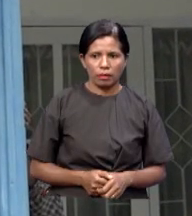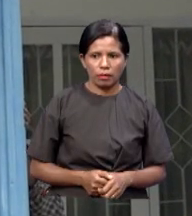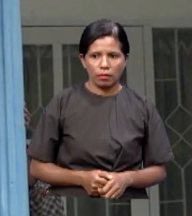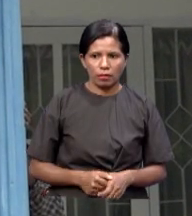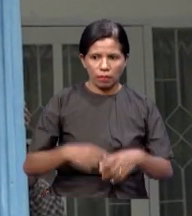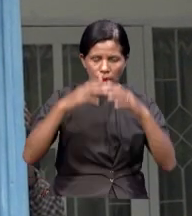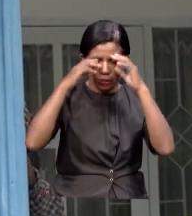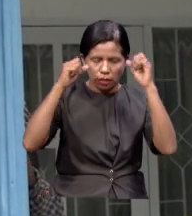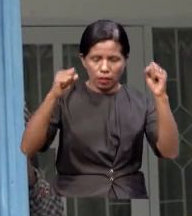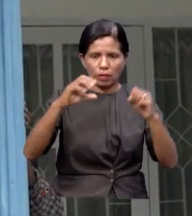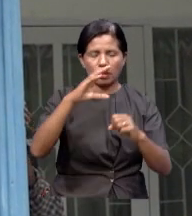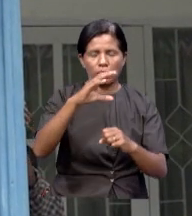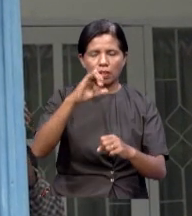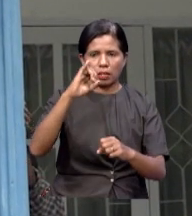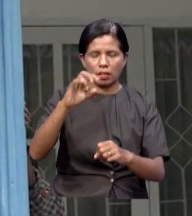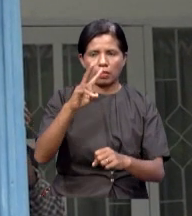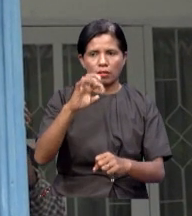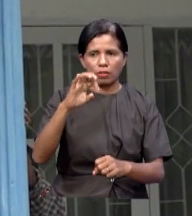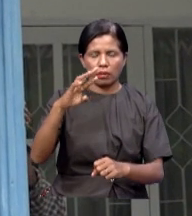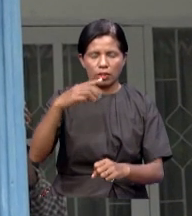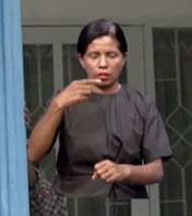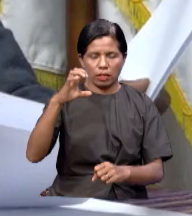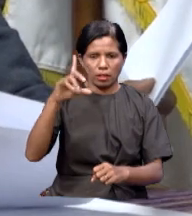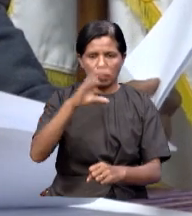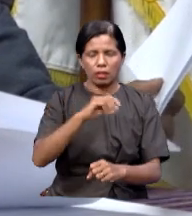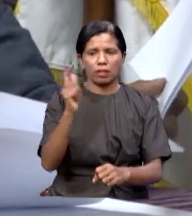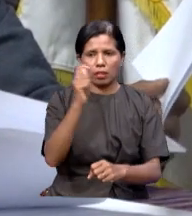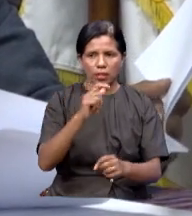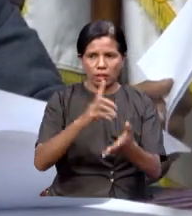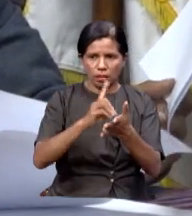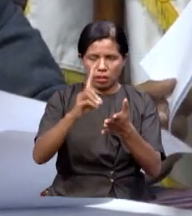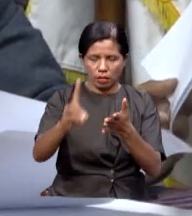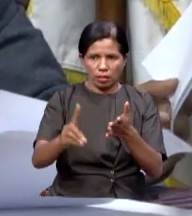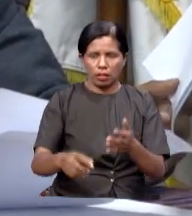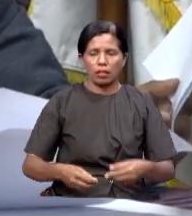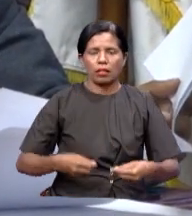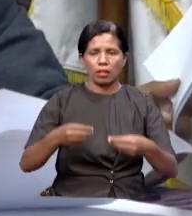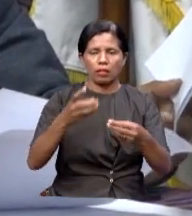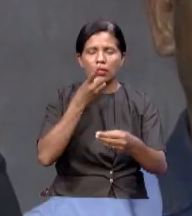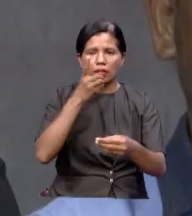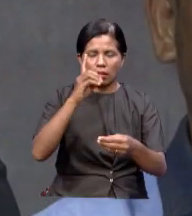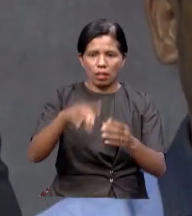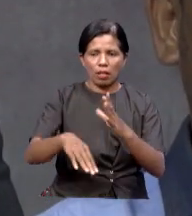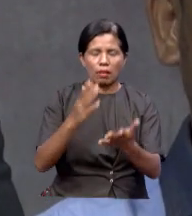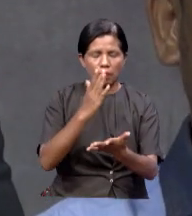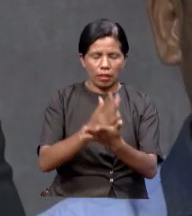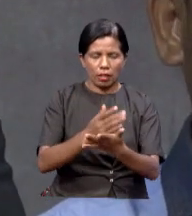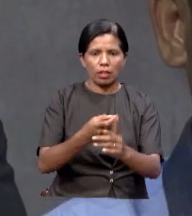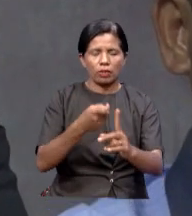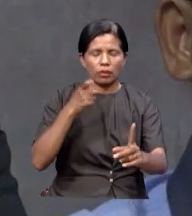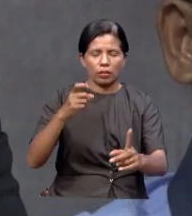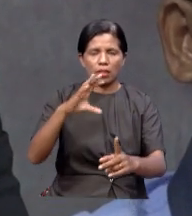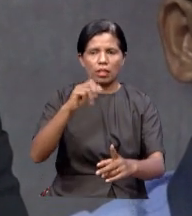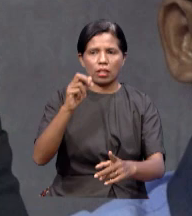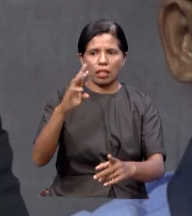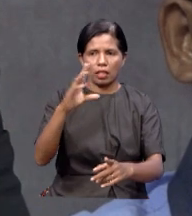Presidente do Conselho de Imprensa, Virgílio da Silva Guterres, terça semana, oficialmente declara resignação do seu cargo,